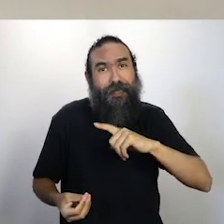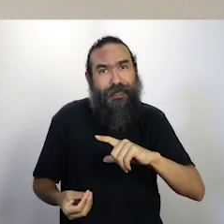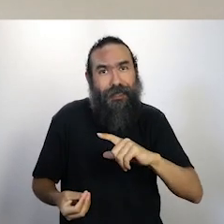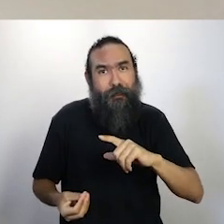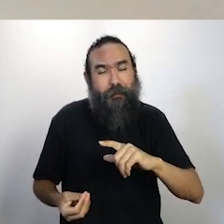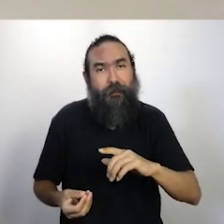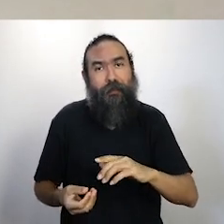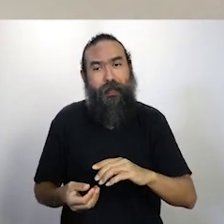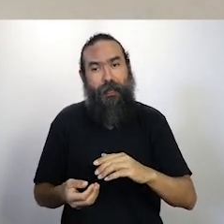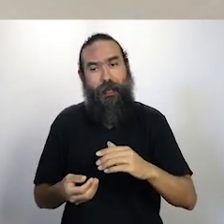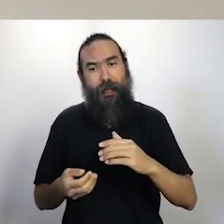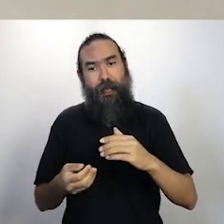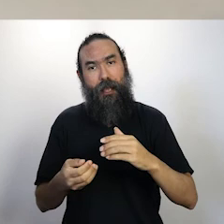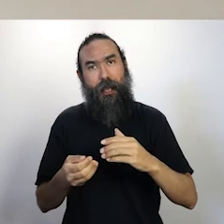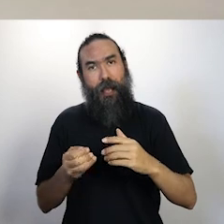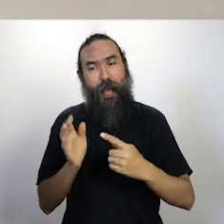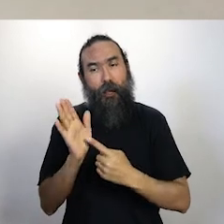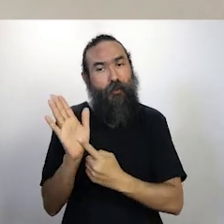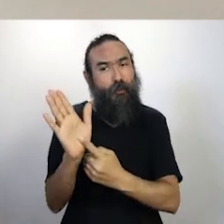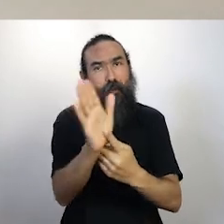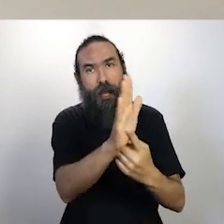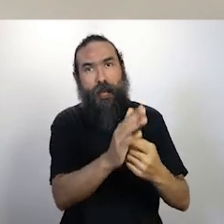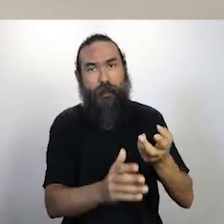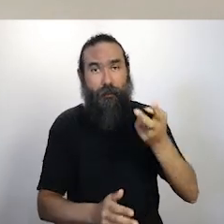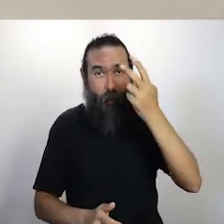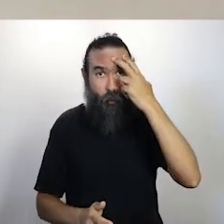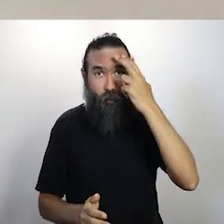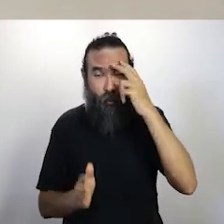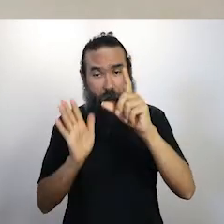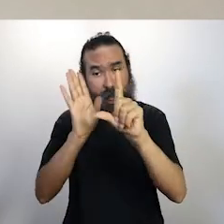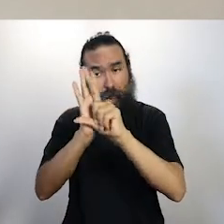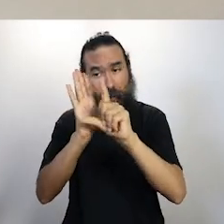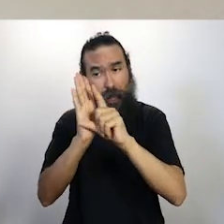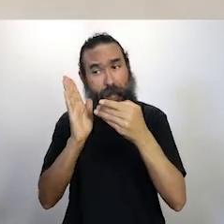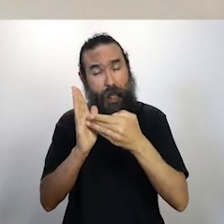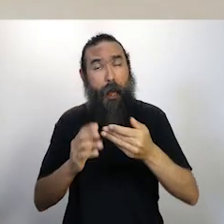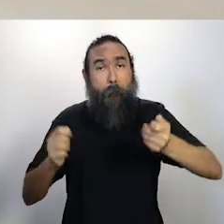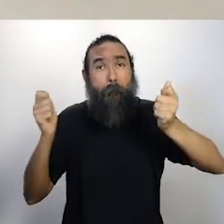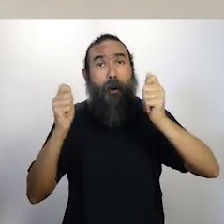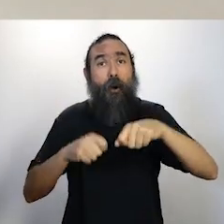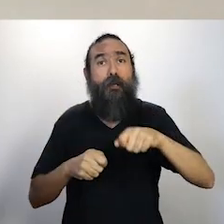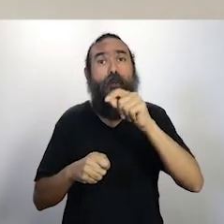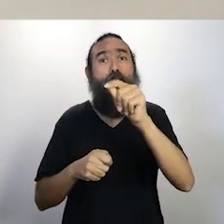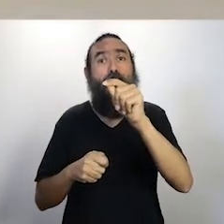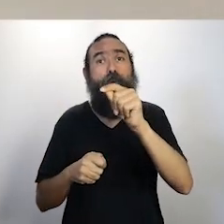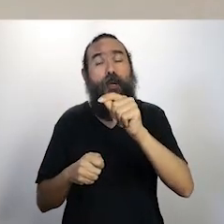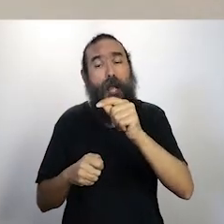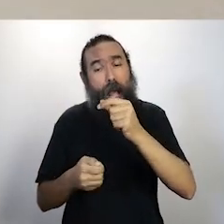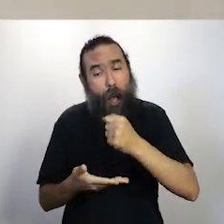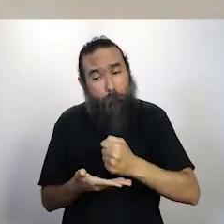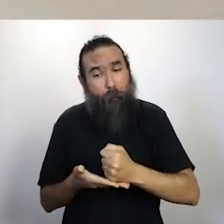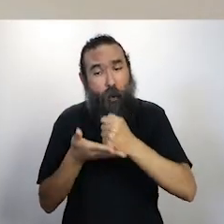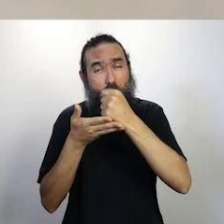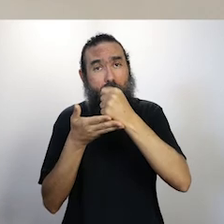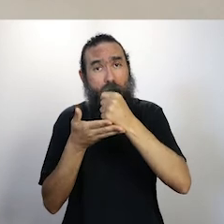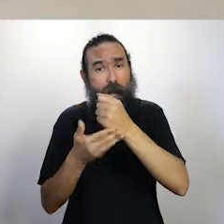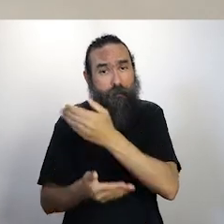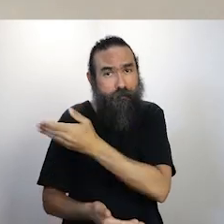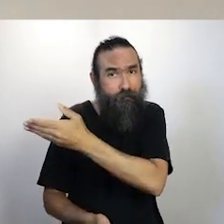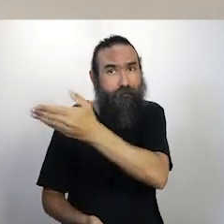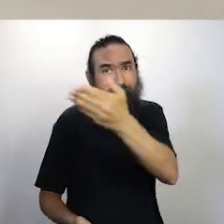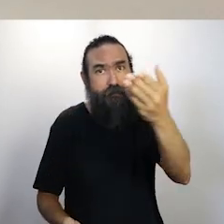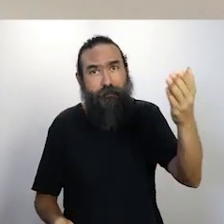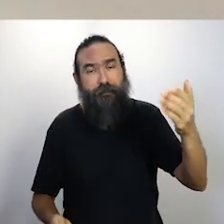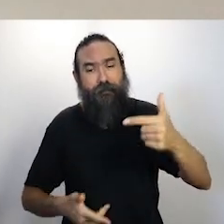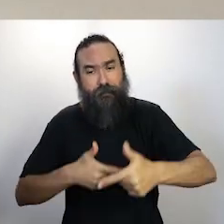diversidade e se alguém puder me ajudar nessa resposta para o prefeito que não quer fazer que não quer aplicar eu gostaria muito de saber o que falar para